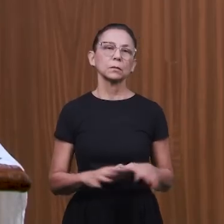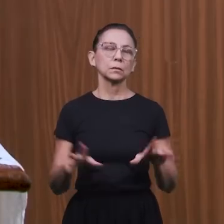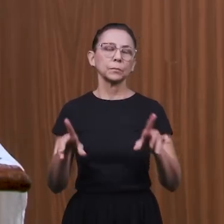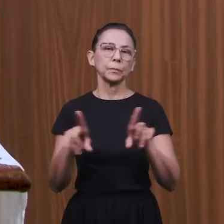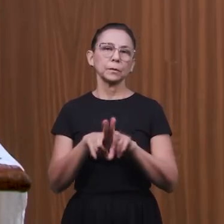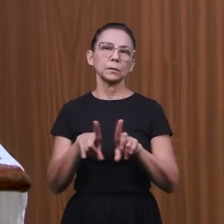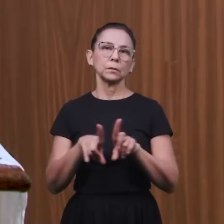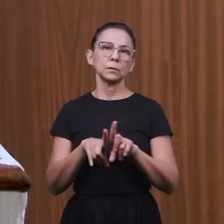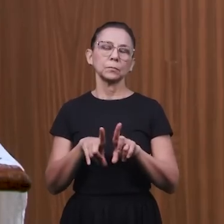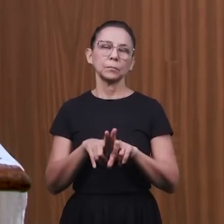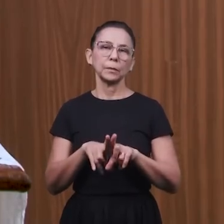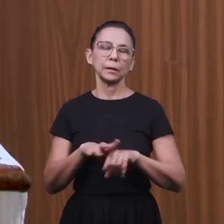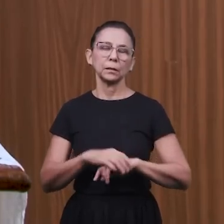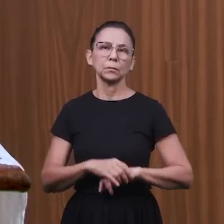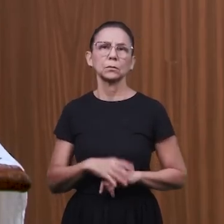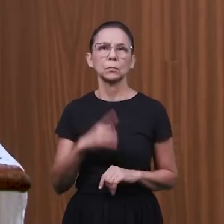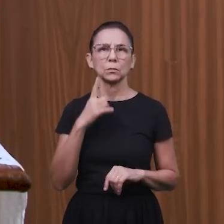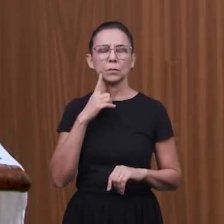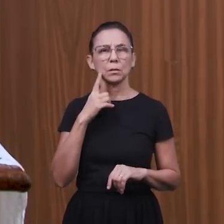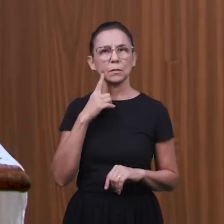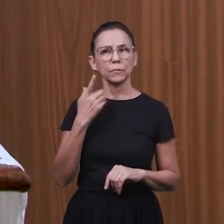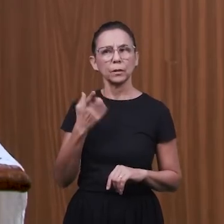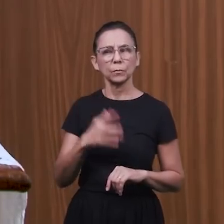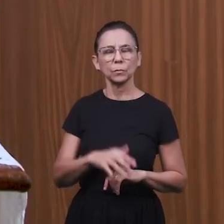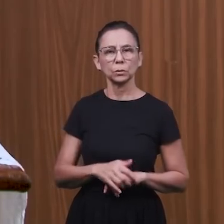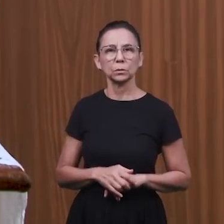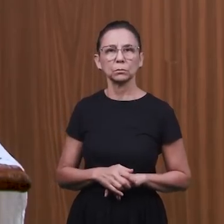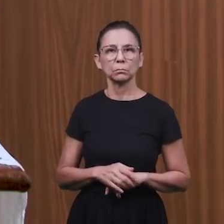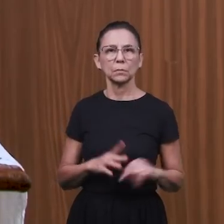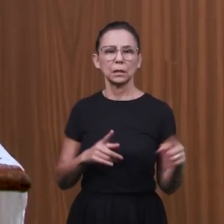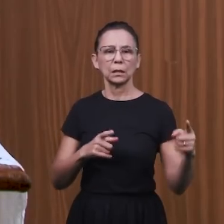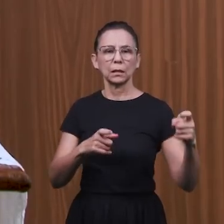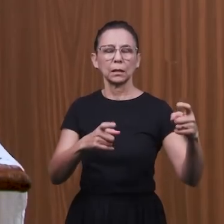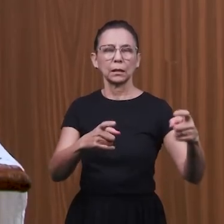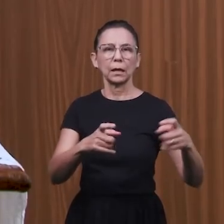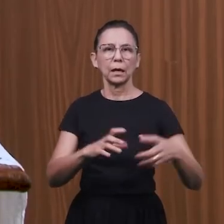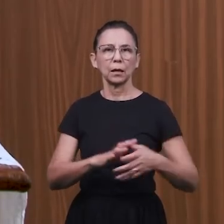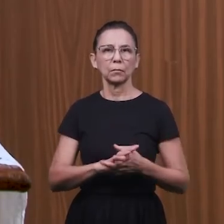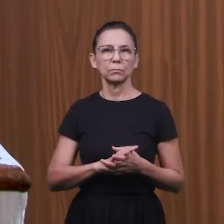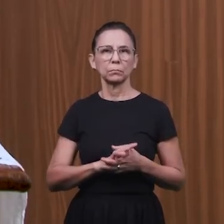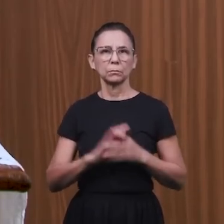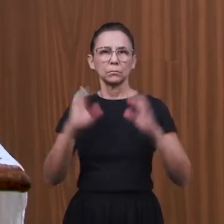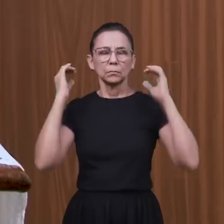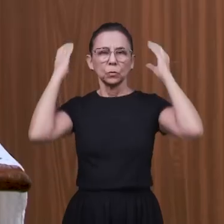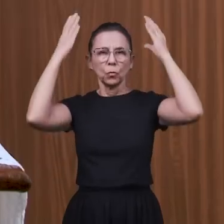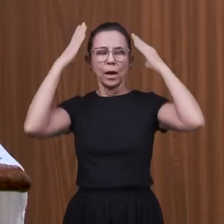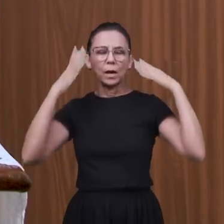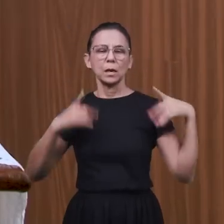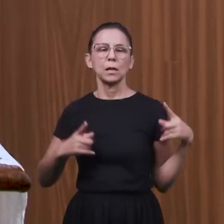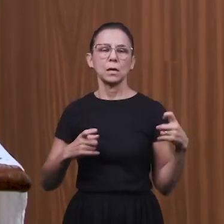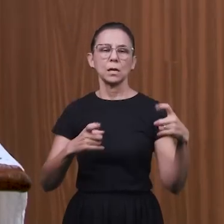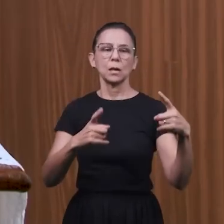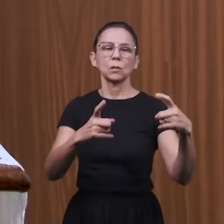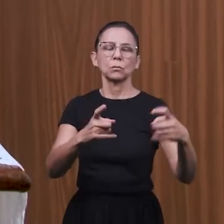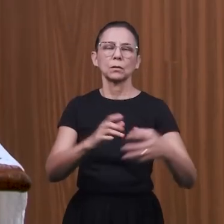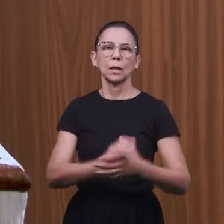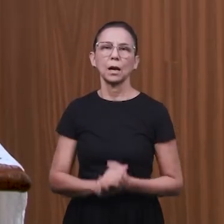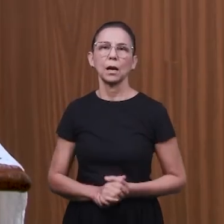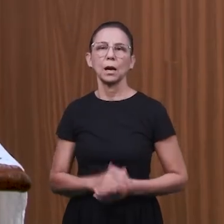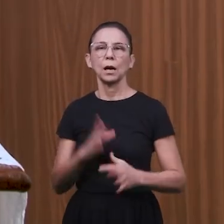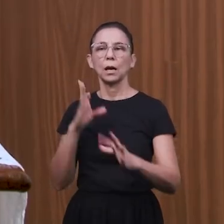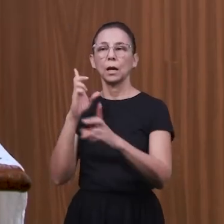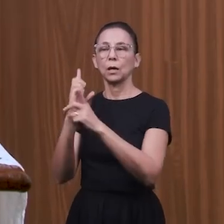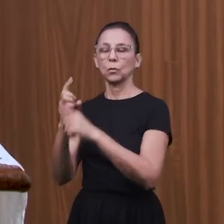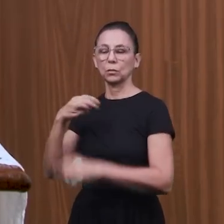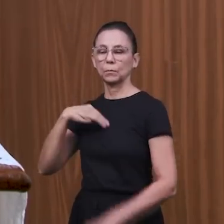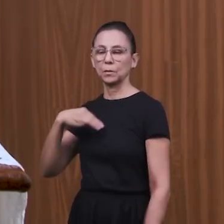incursões, voltava vitorioso, saiu ao encontro dele o rei Melquisedeque, que diz a Bíblia, não tinha início nem